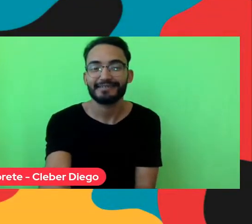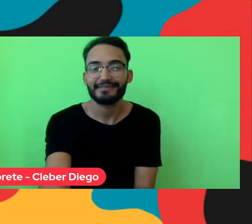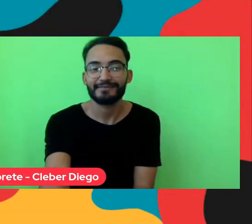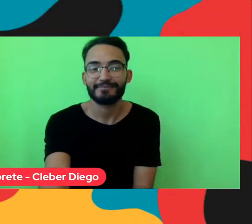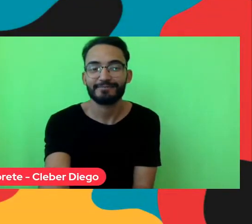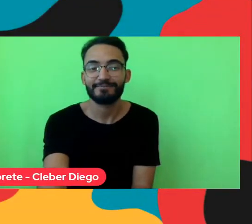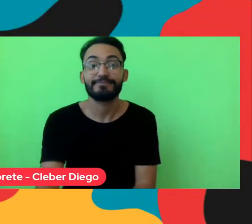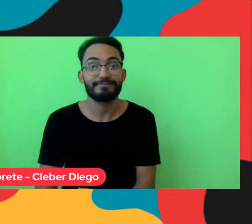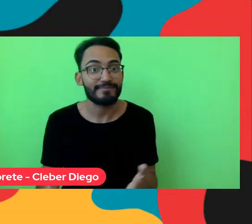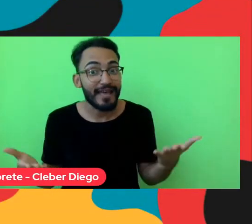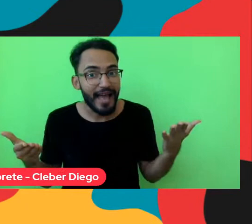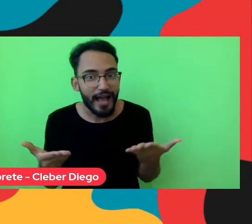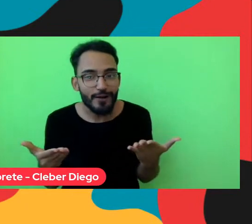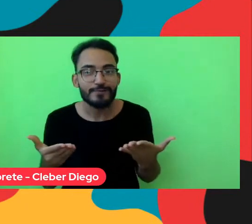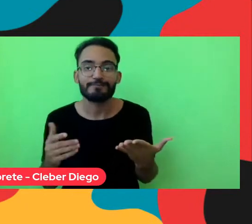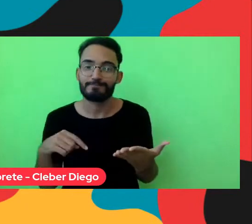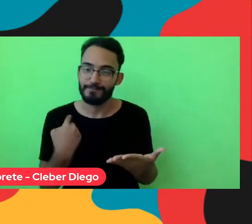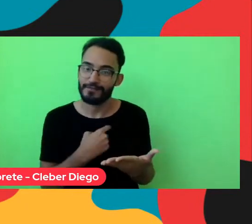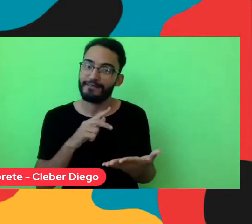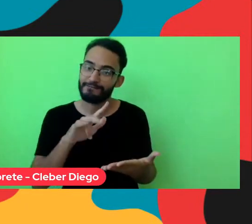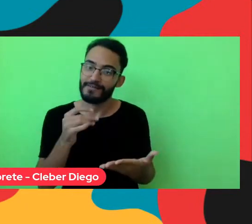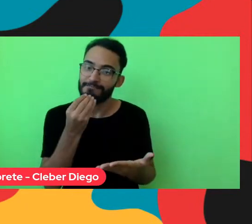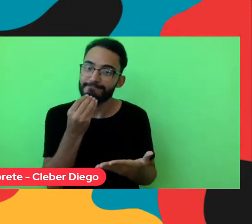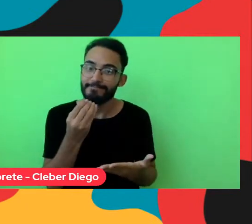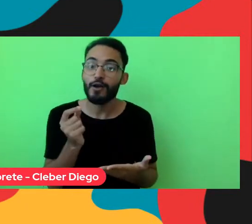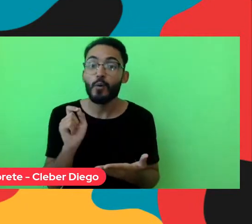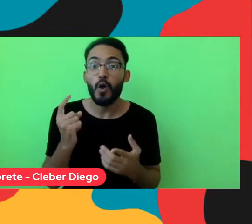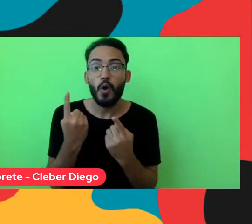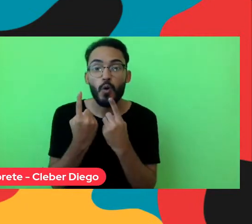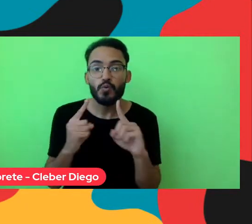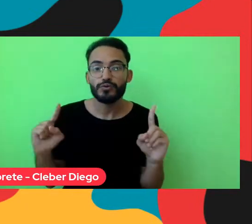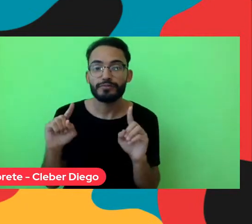E aí já vou aqui, a gente já vai puxar para a